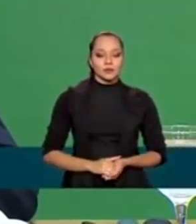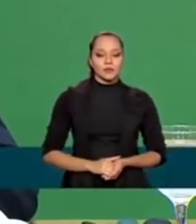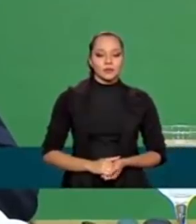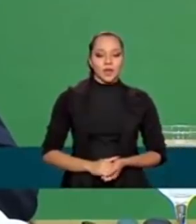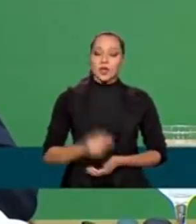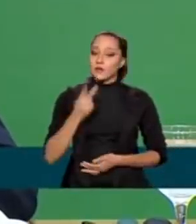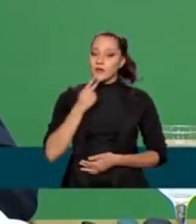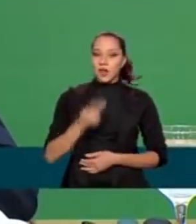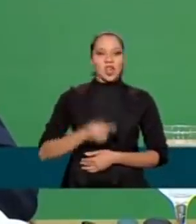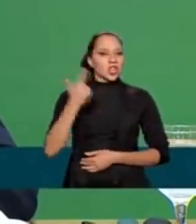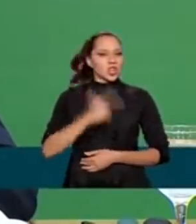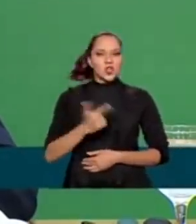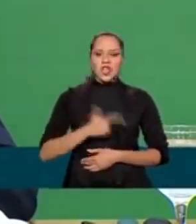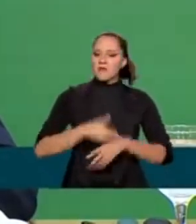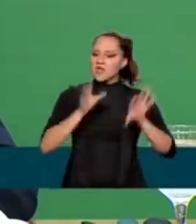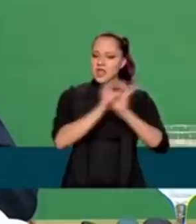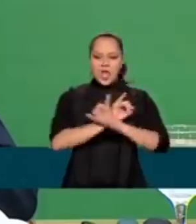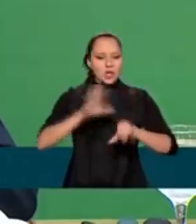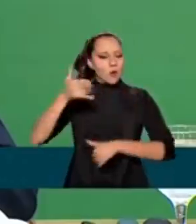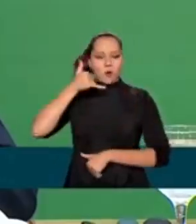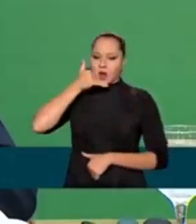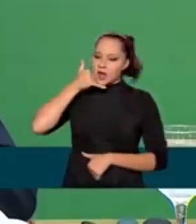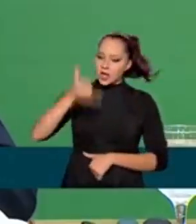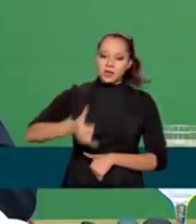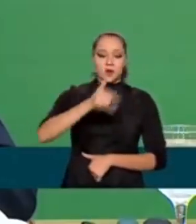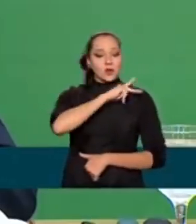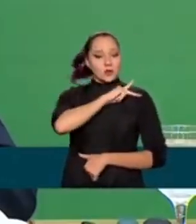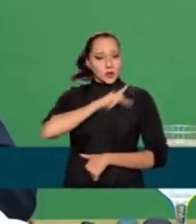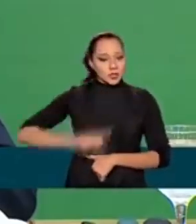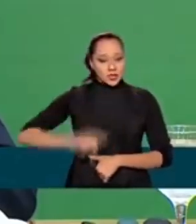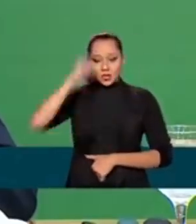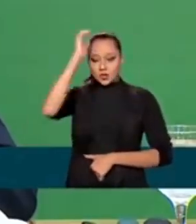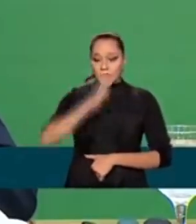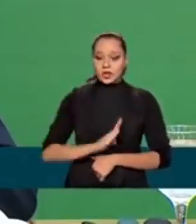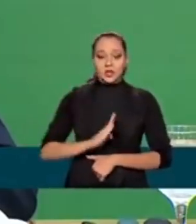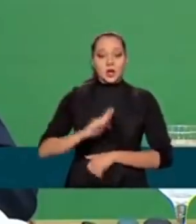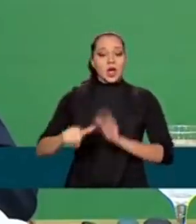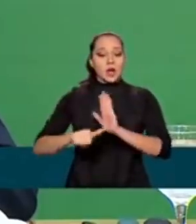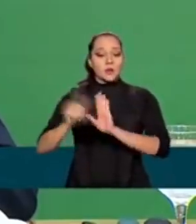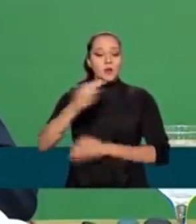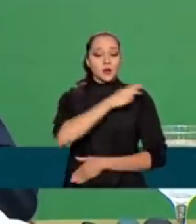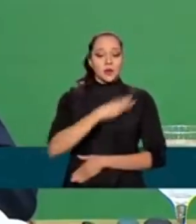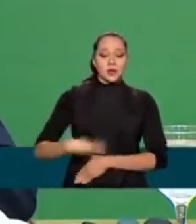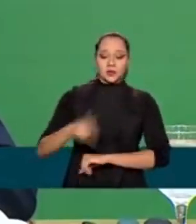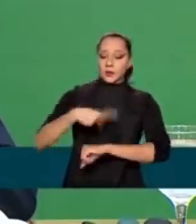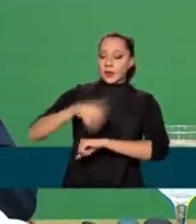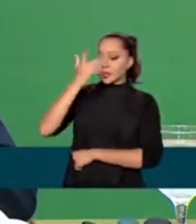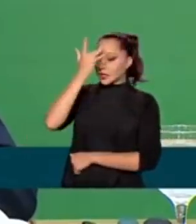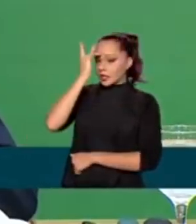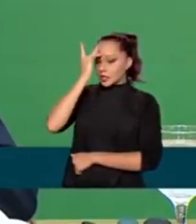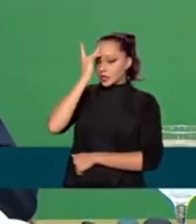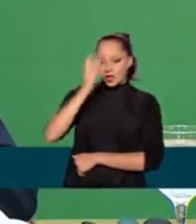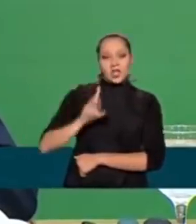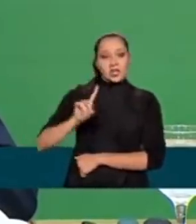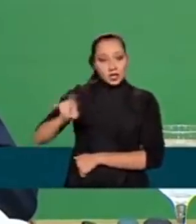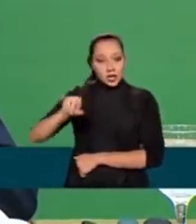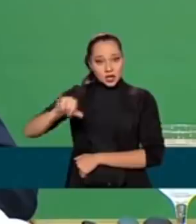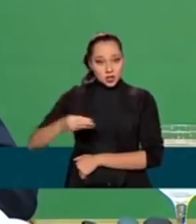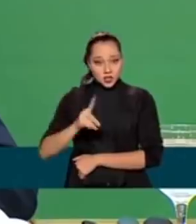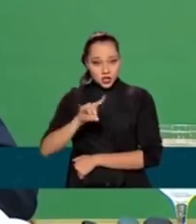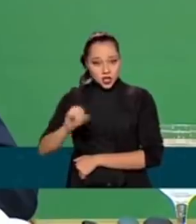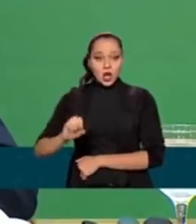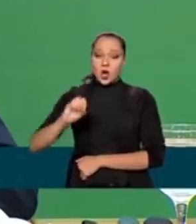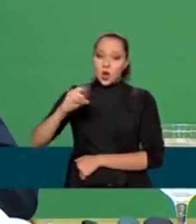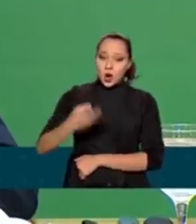Ressalto que não houve nenhuma ligação telefônica do presidente da República ao primeiro-ministro da Índia, naquela oportunidade